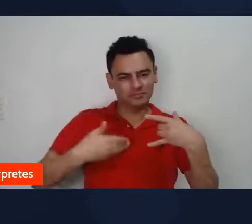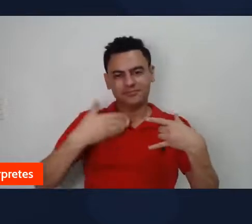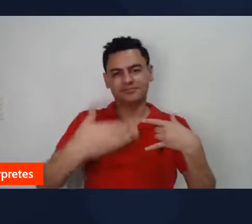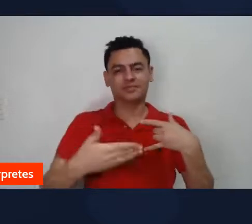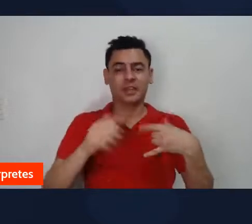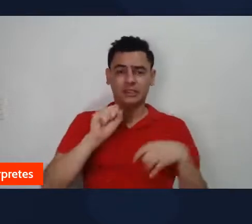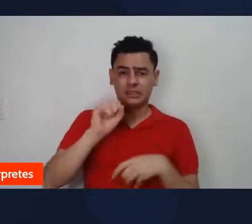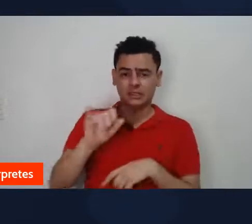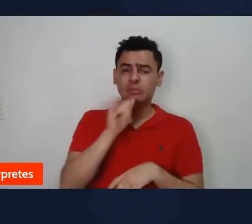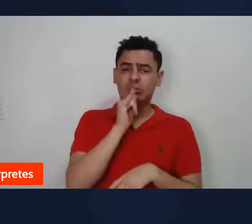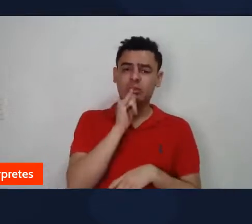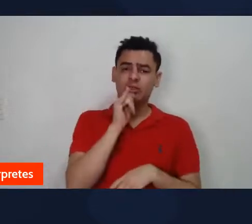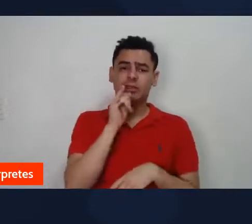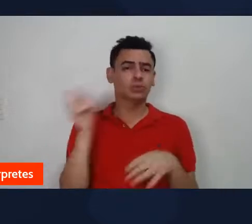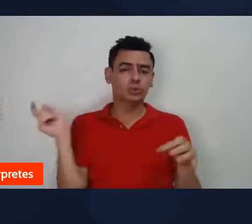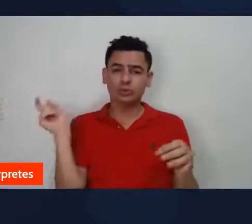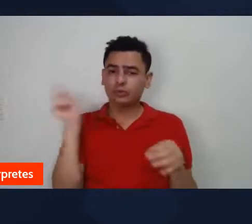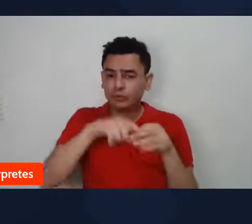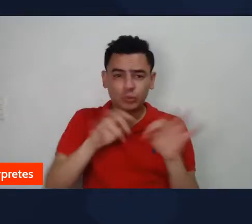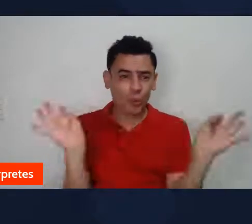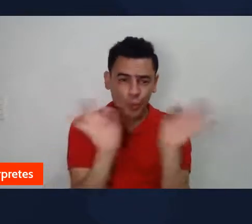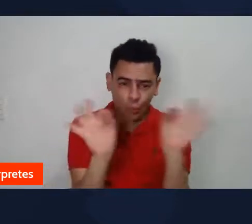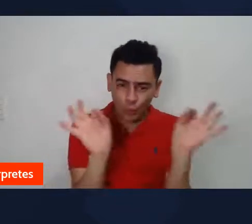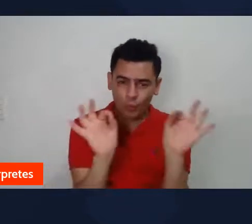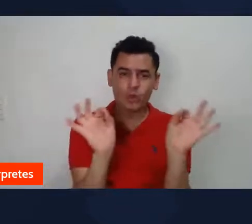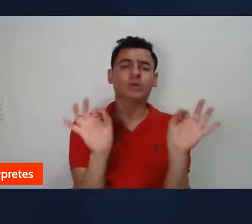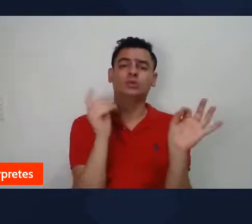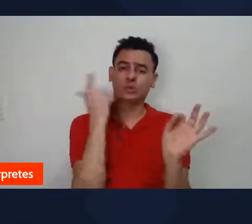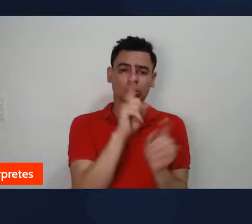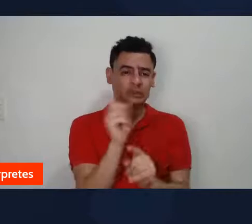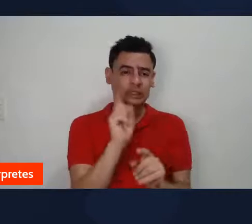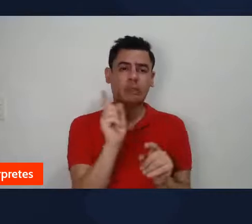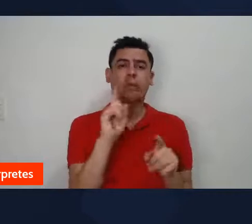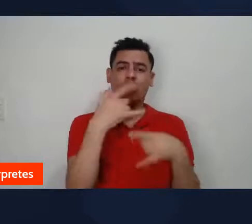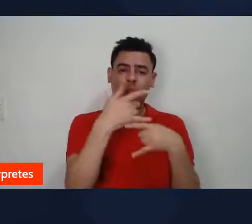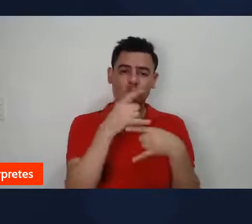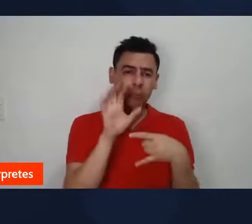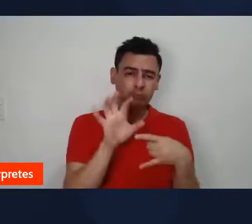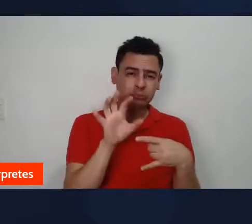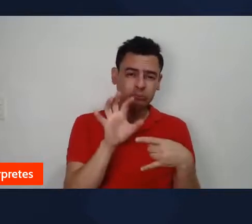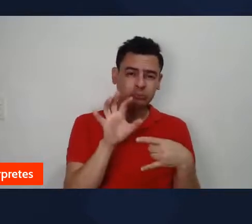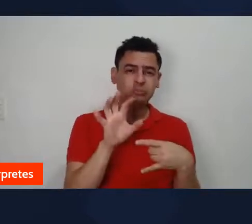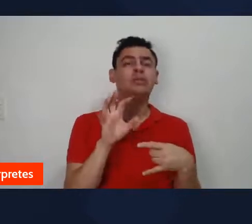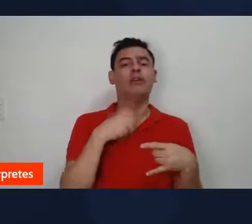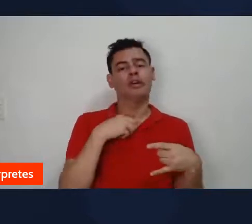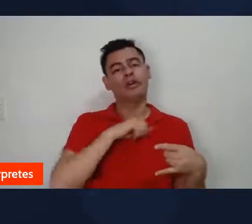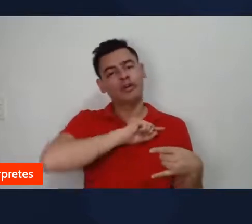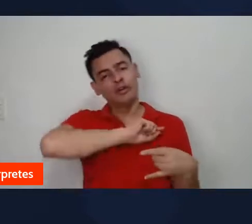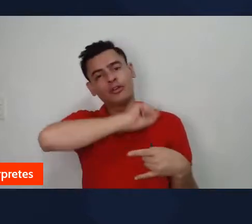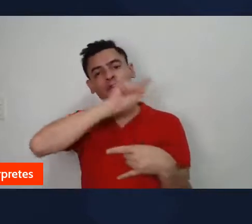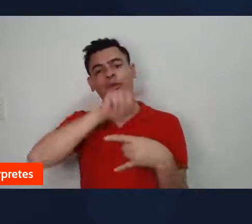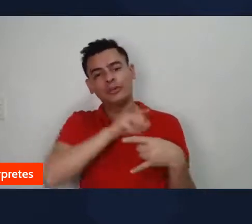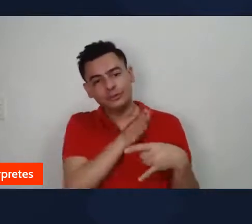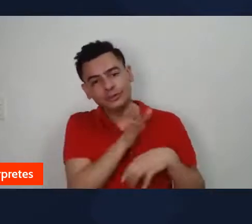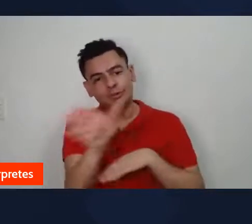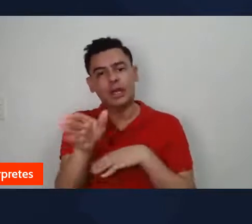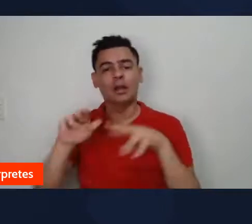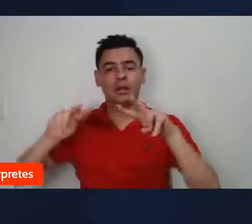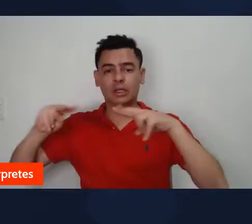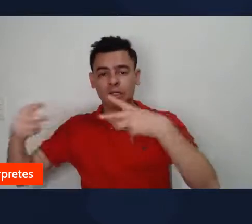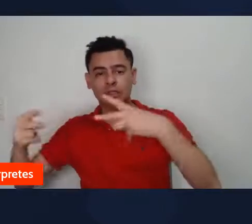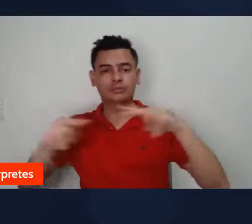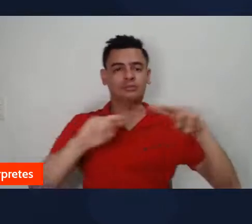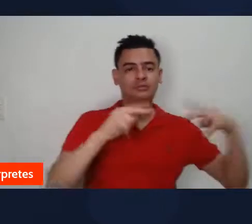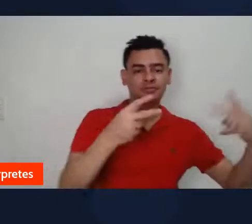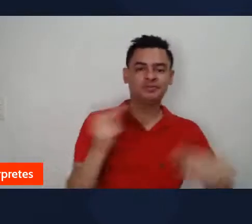Caso isso não aconteça, a gente vai partir para o link que já foi socializado, né, dos